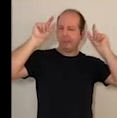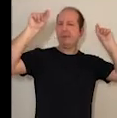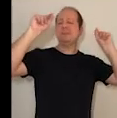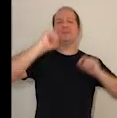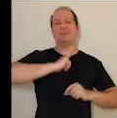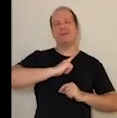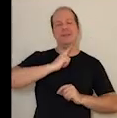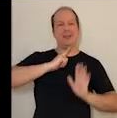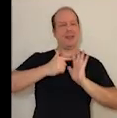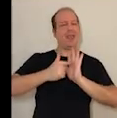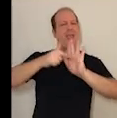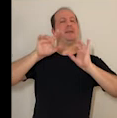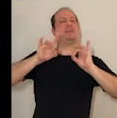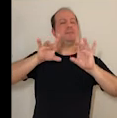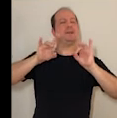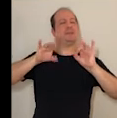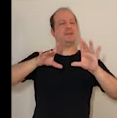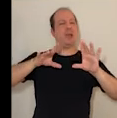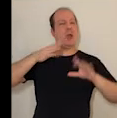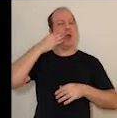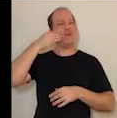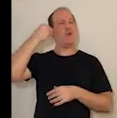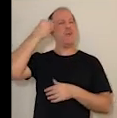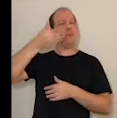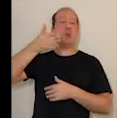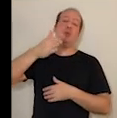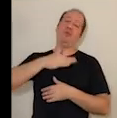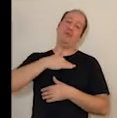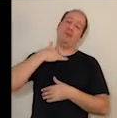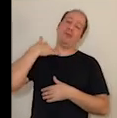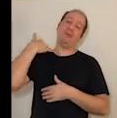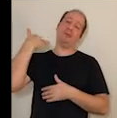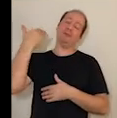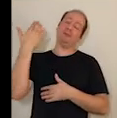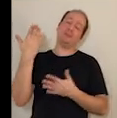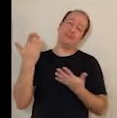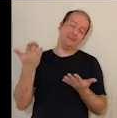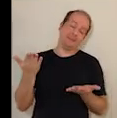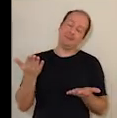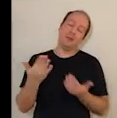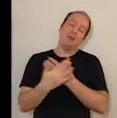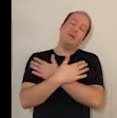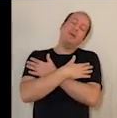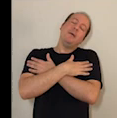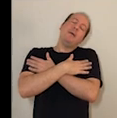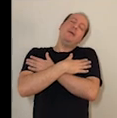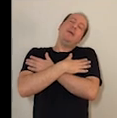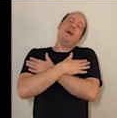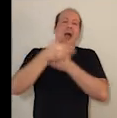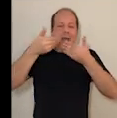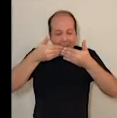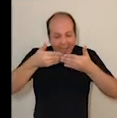peru, codorna, um repasto digno de um príncipe, e o vinho será da safra especial de Messer Volpone,